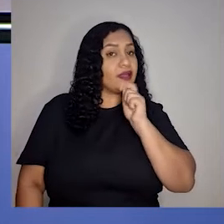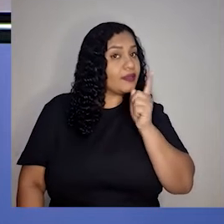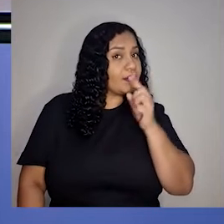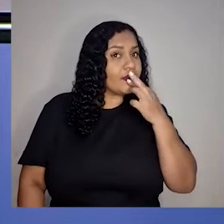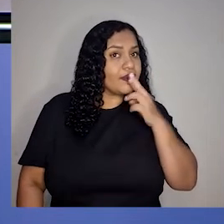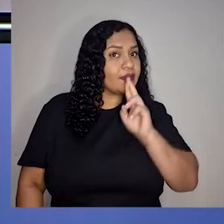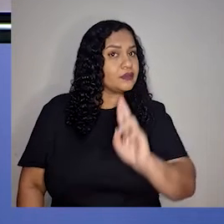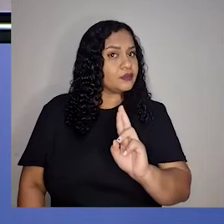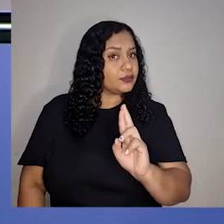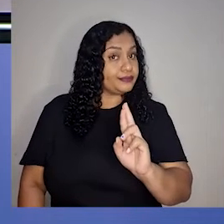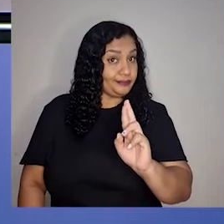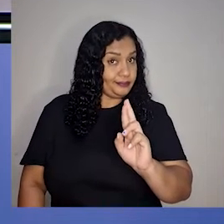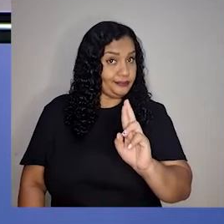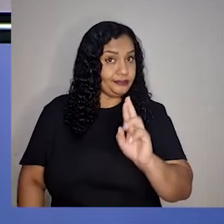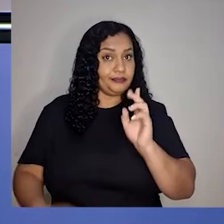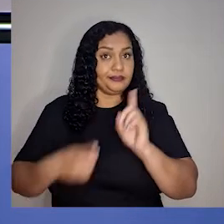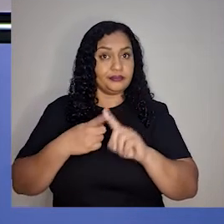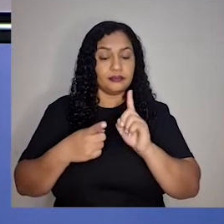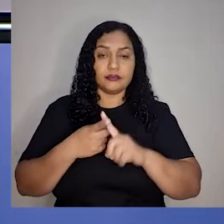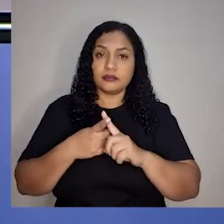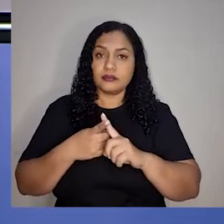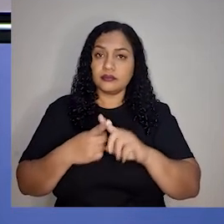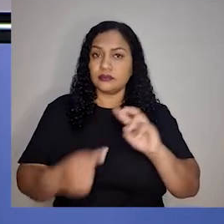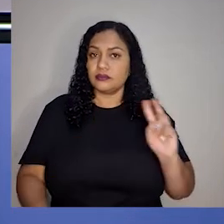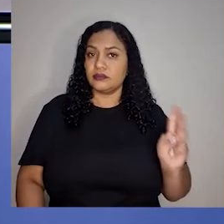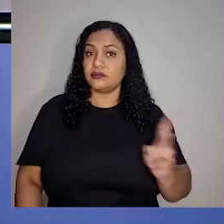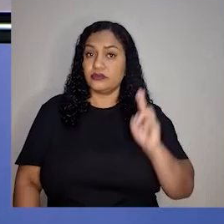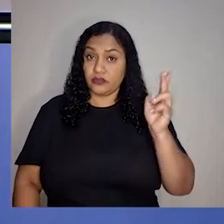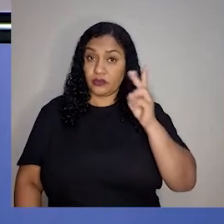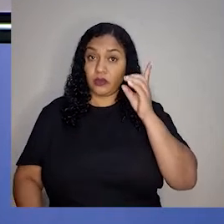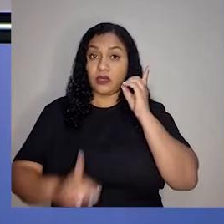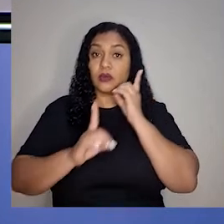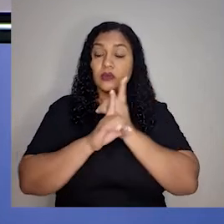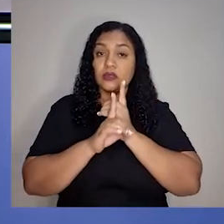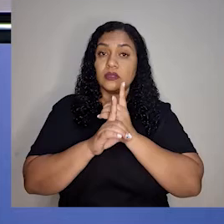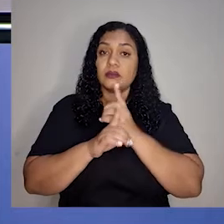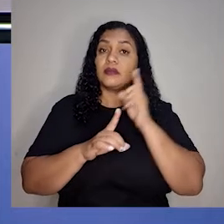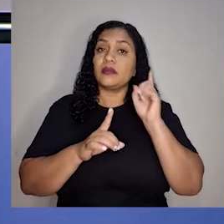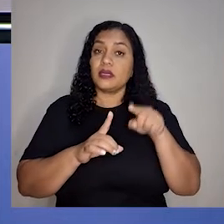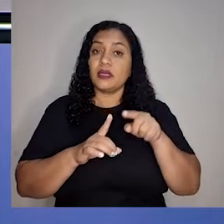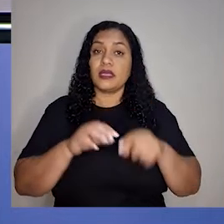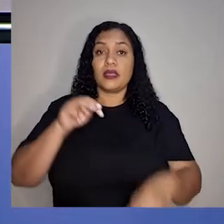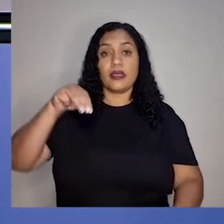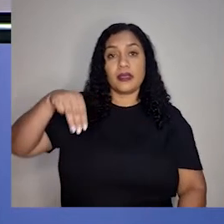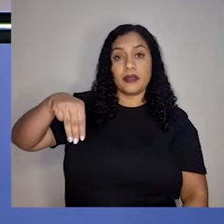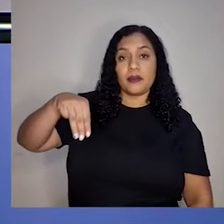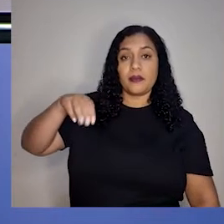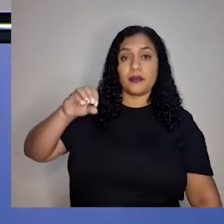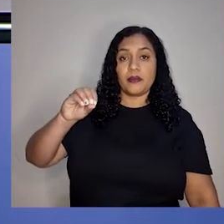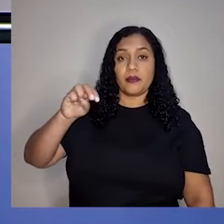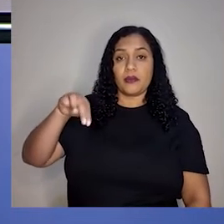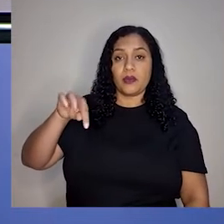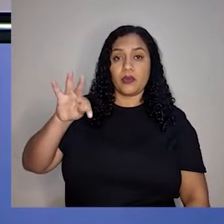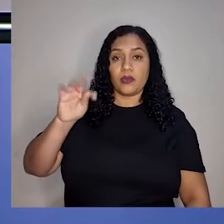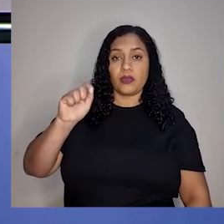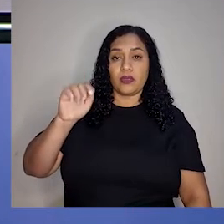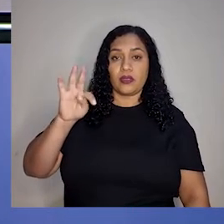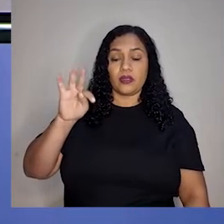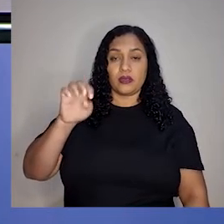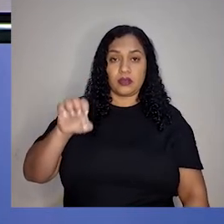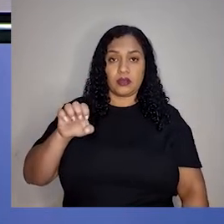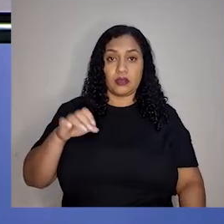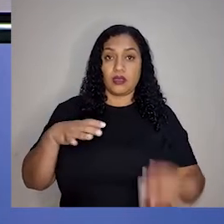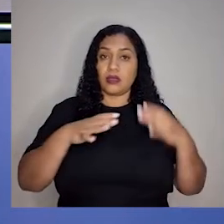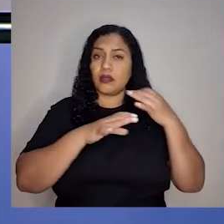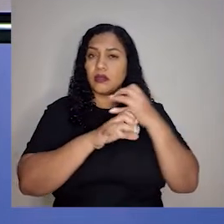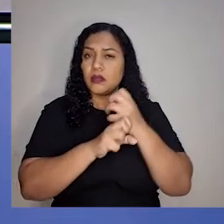ainda não é a resposta porque aquele valor que nós encontramos é o montante vamos calcular